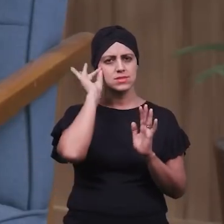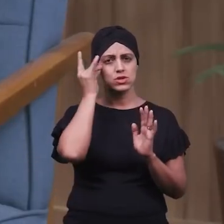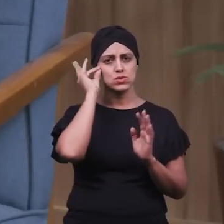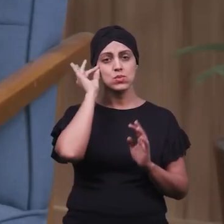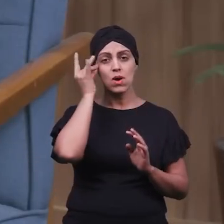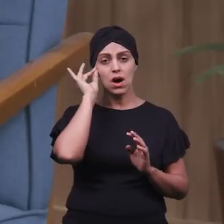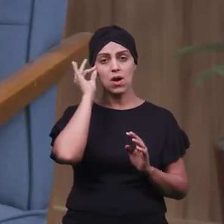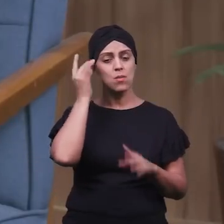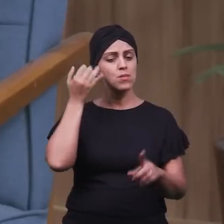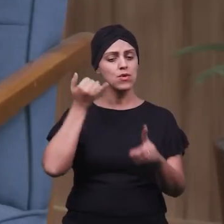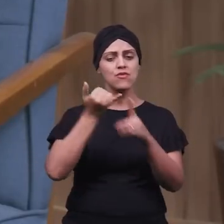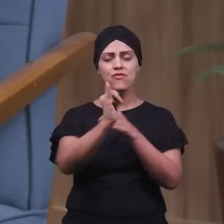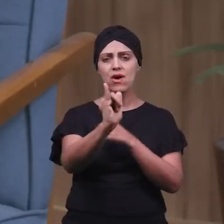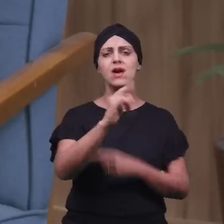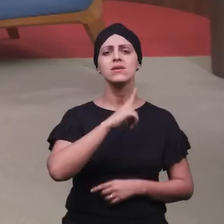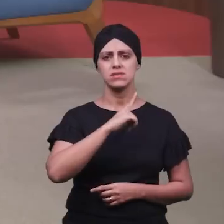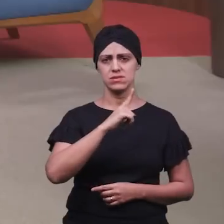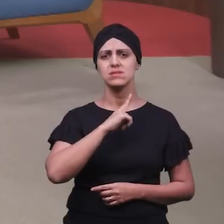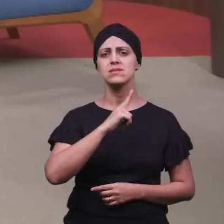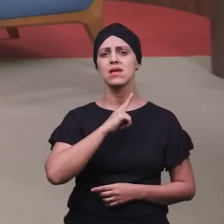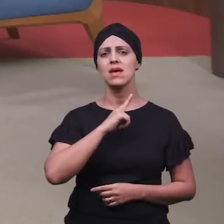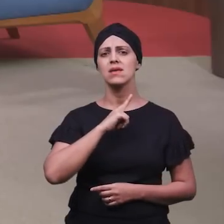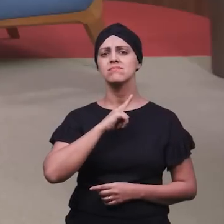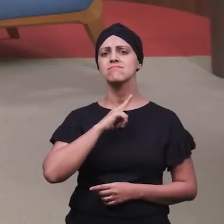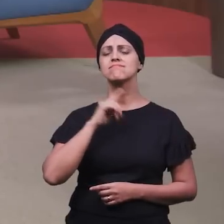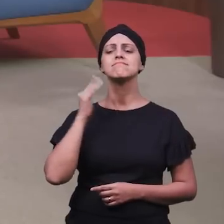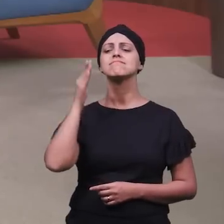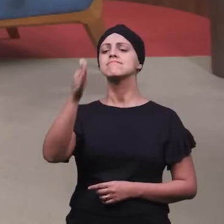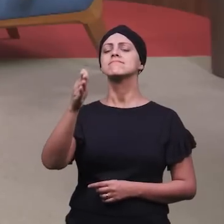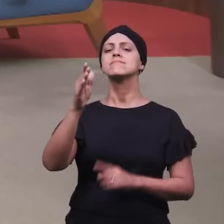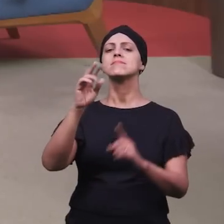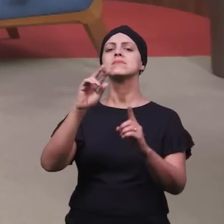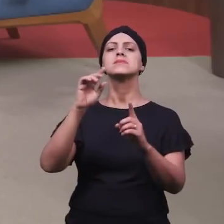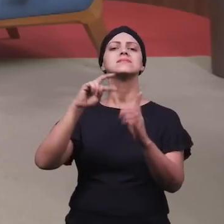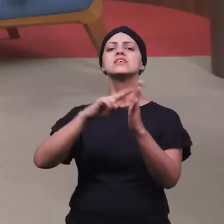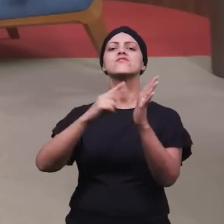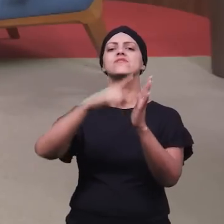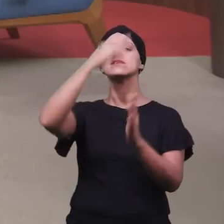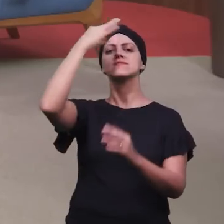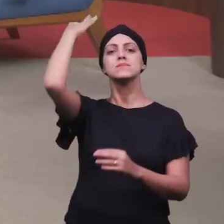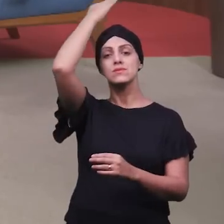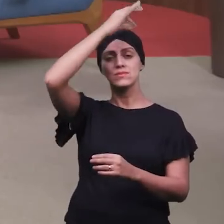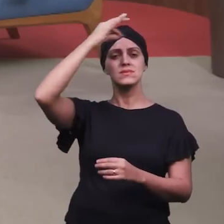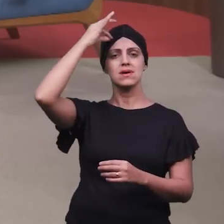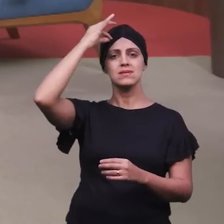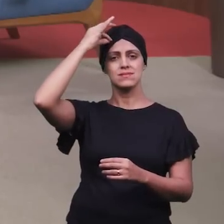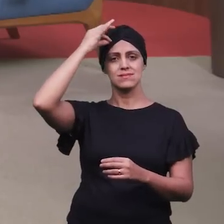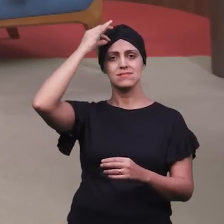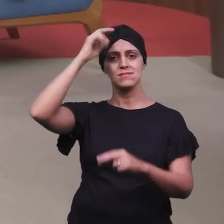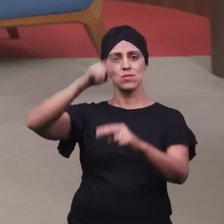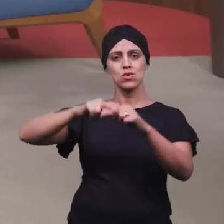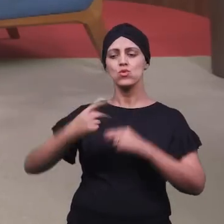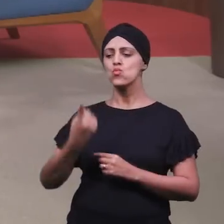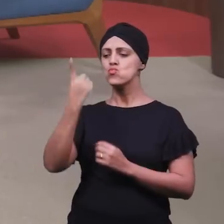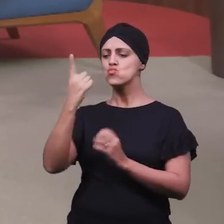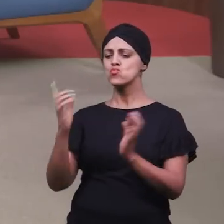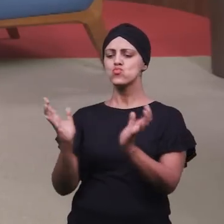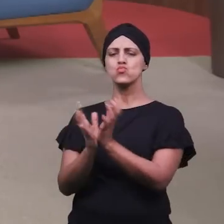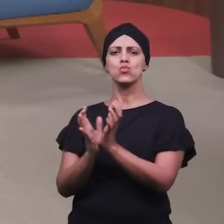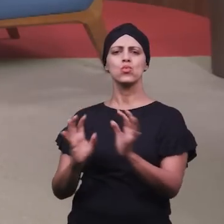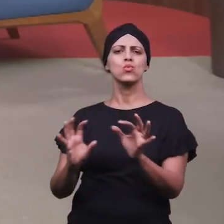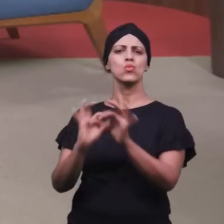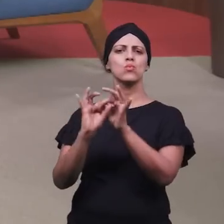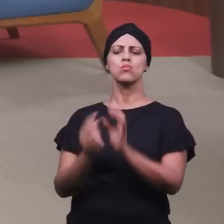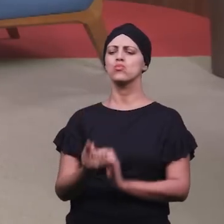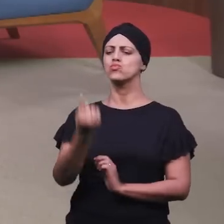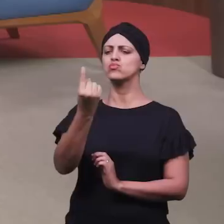sim daquilo que profeticamente traz, né? Apontando para o Espírito Santo. Exatamente. Então é um só corpo e